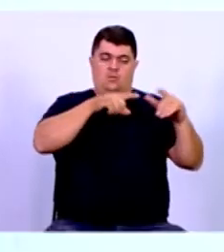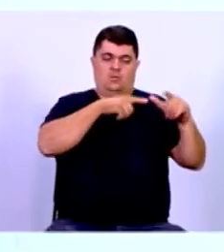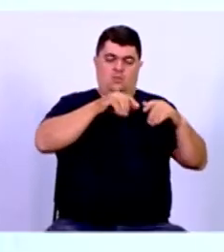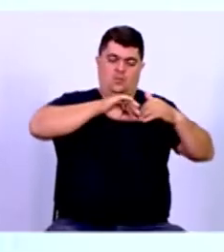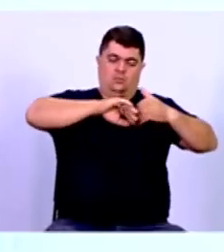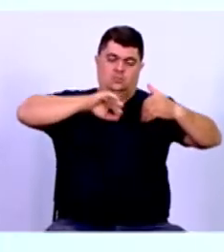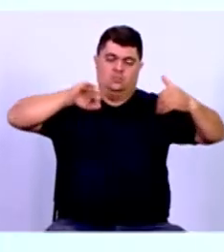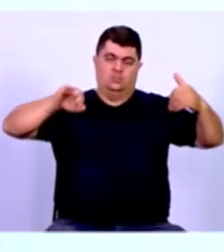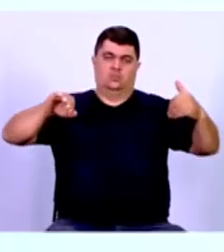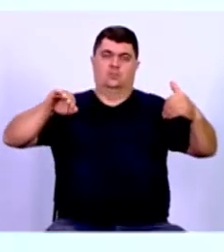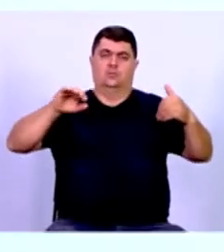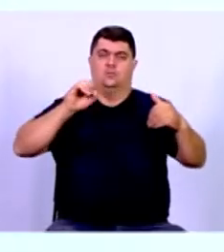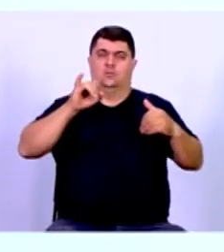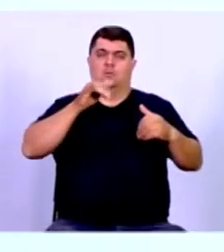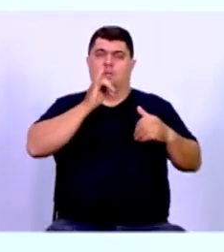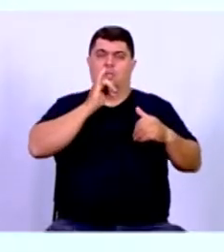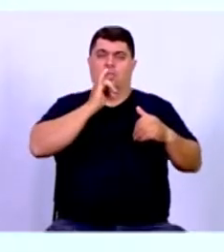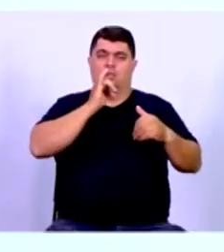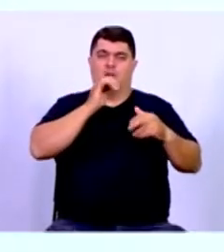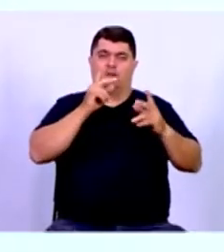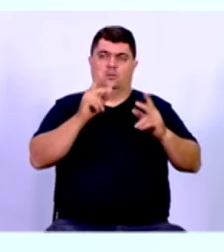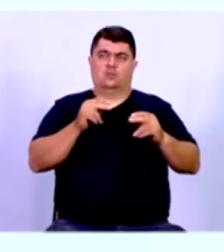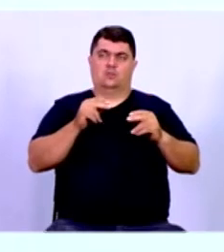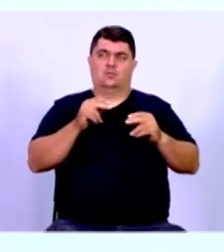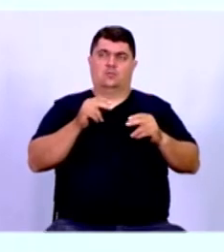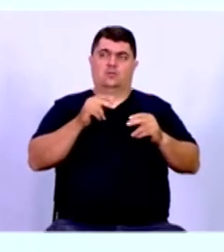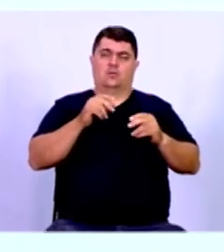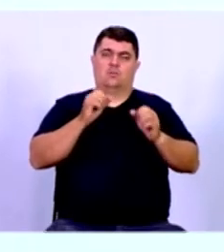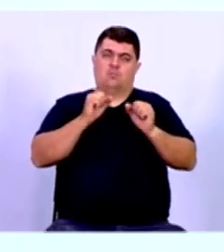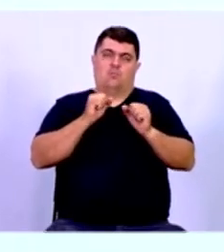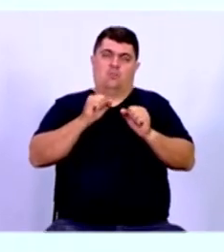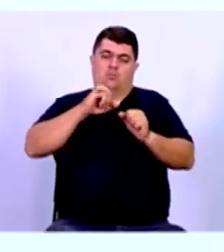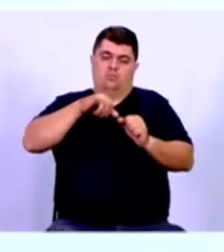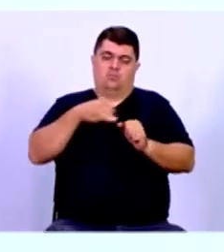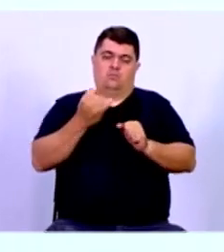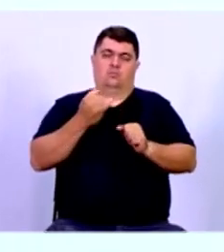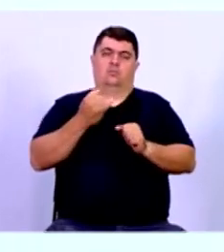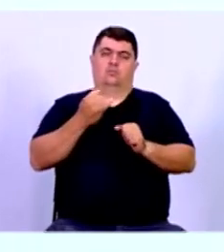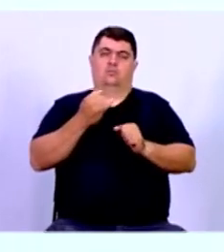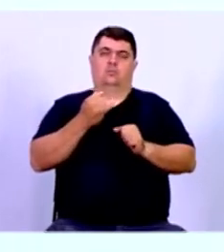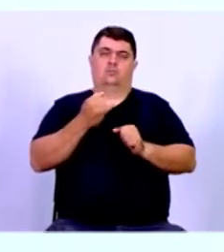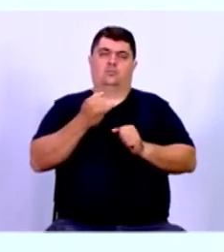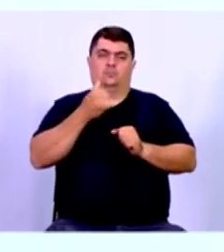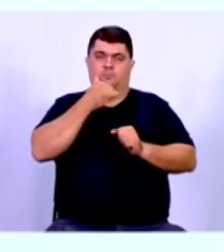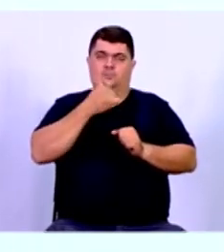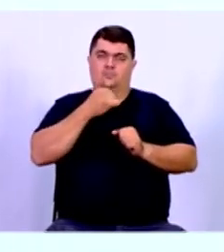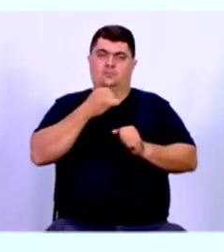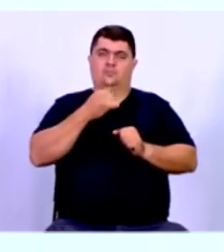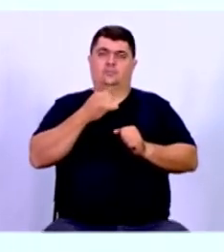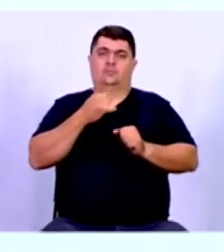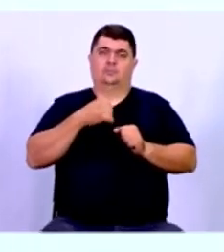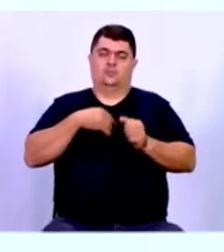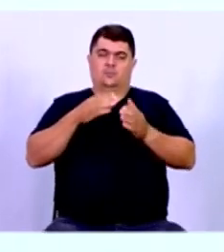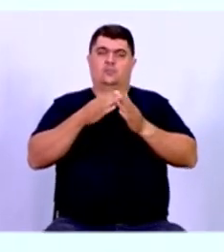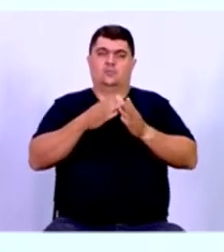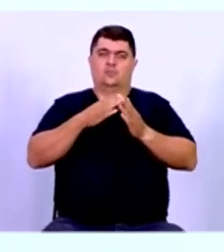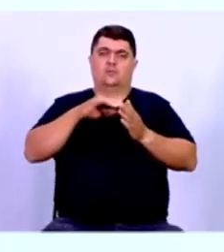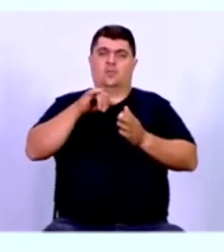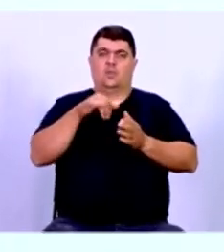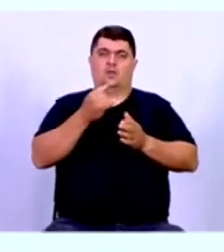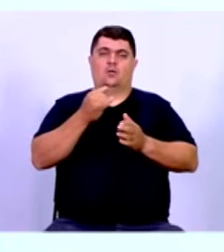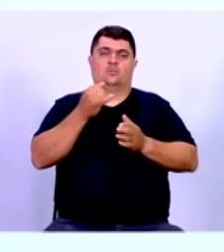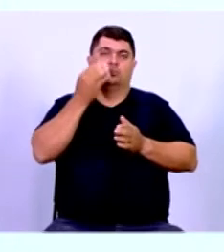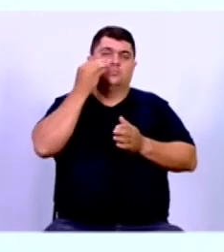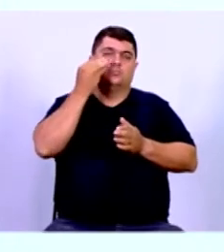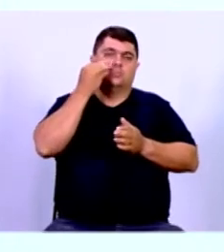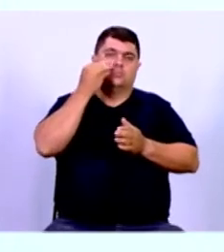do seu trabalho, mesmo que ele seja compatível. De repente, você pode solicitar o aproveitamento, mas